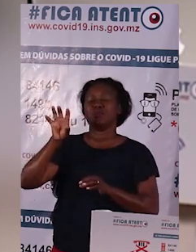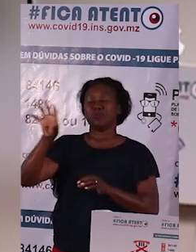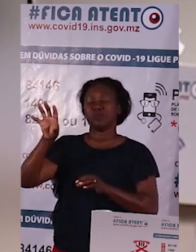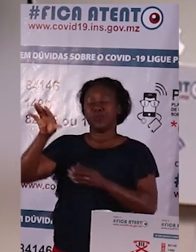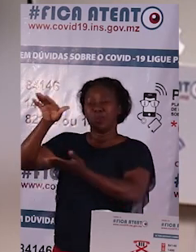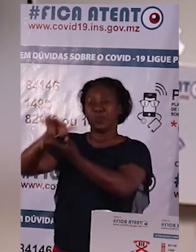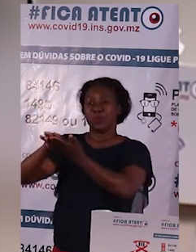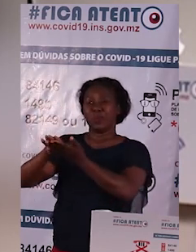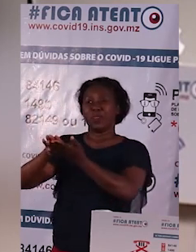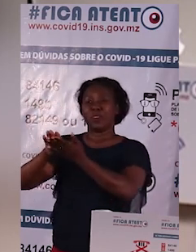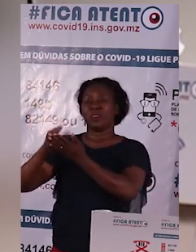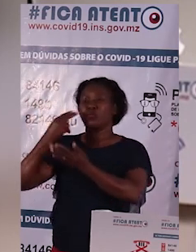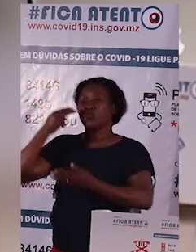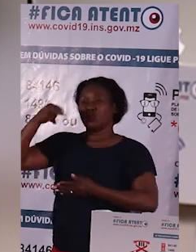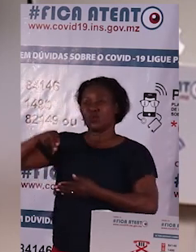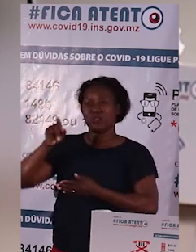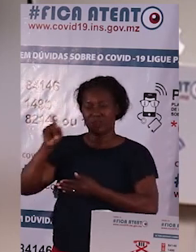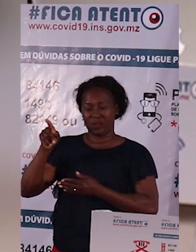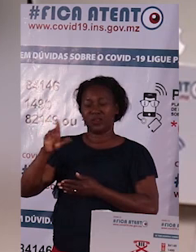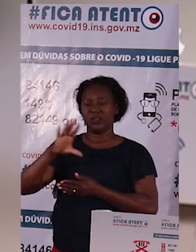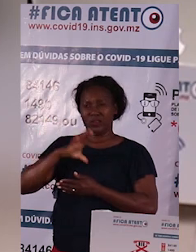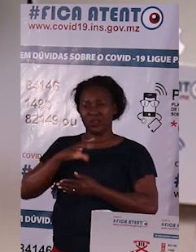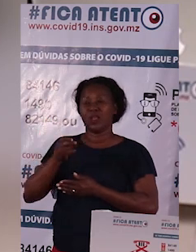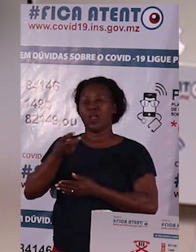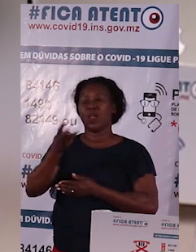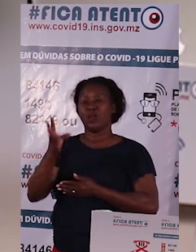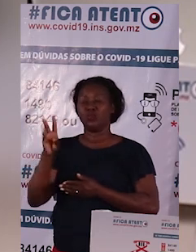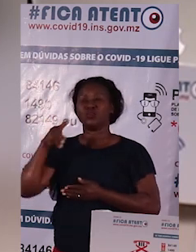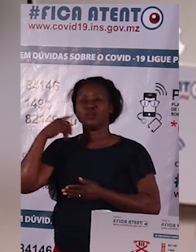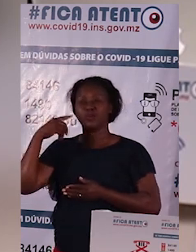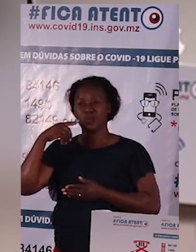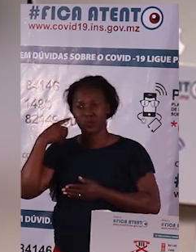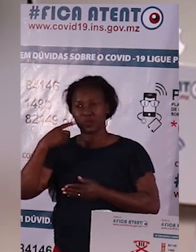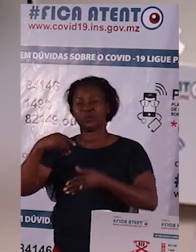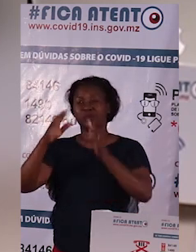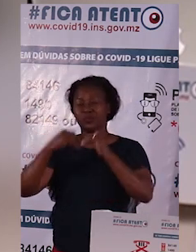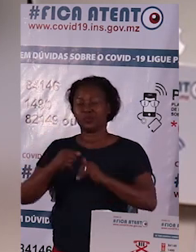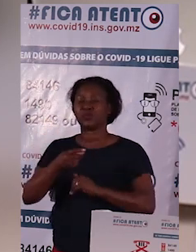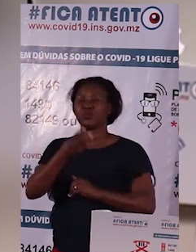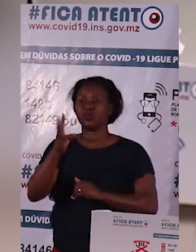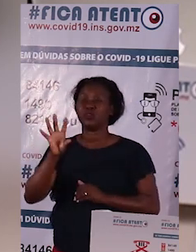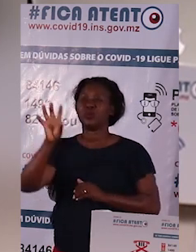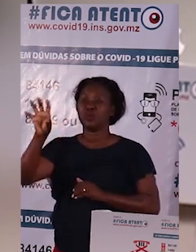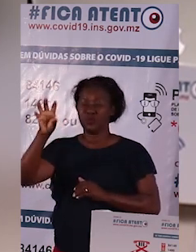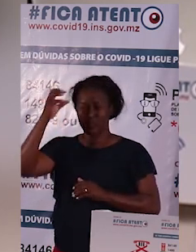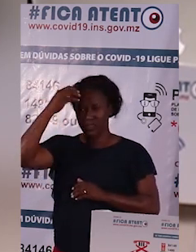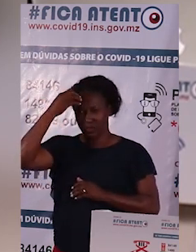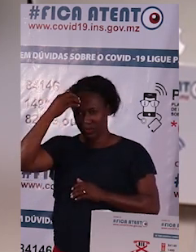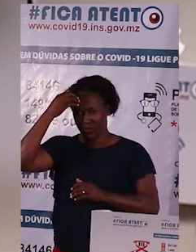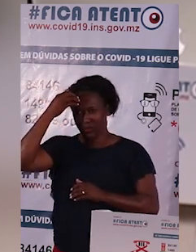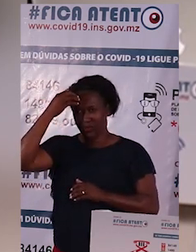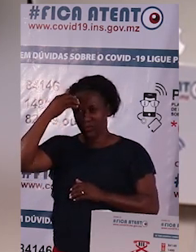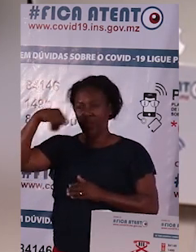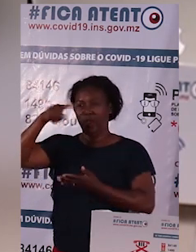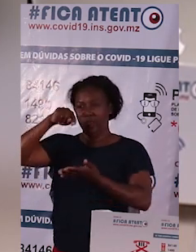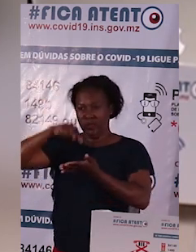e depois temos alguns casos em Pemba e depois outros na província de Maputo